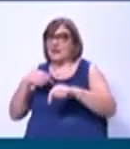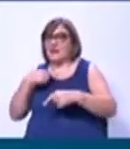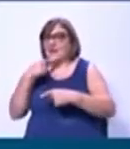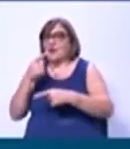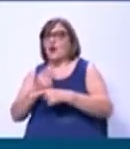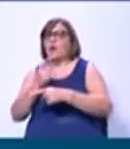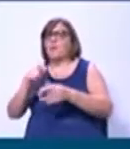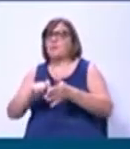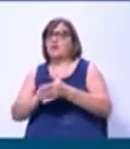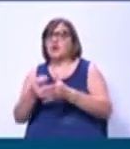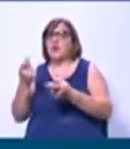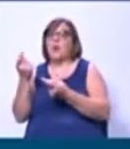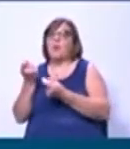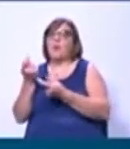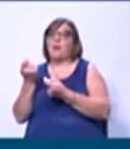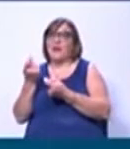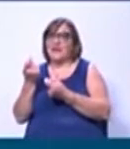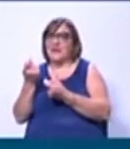dizer.